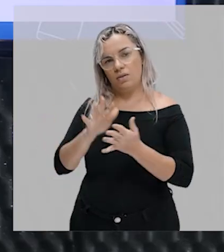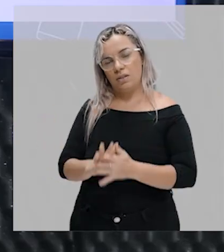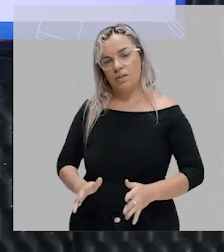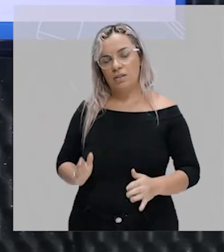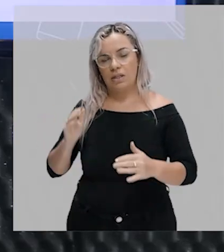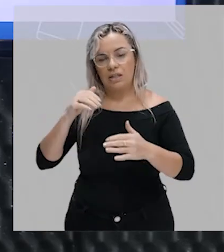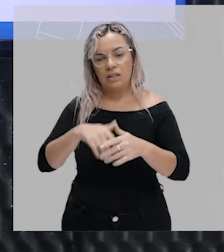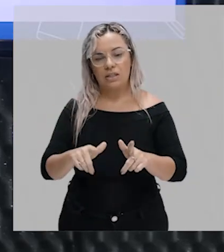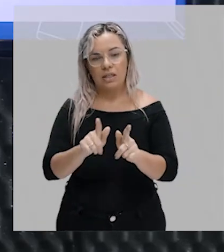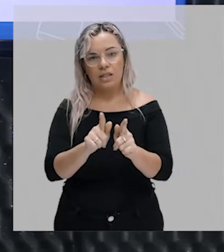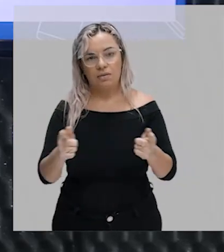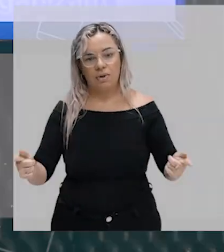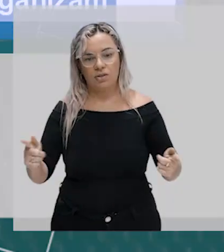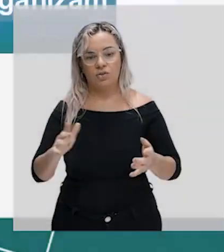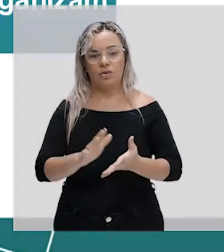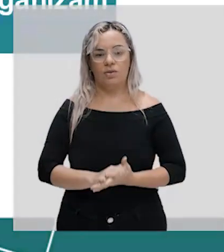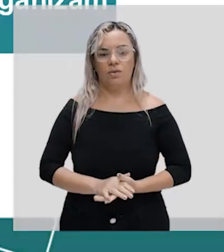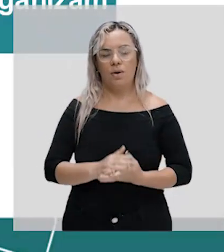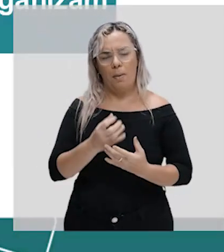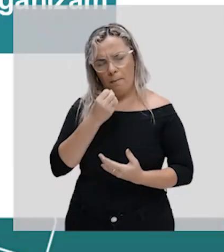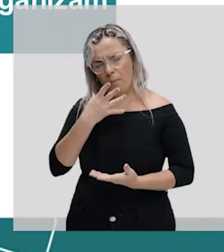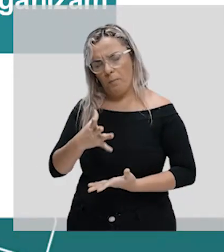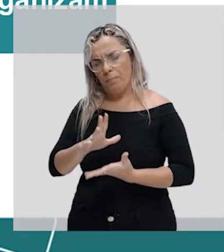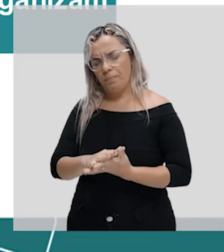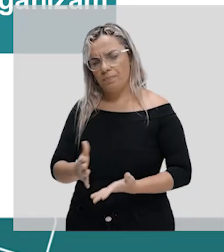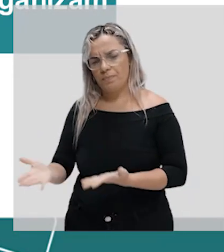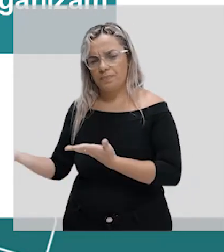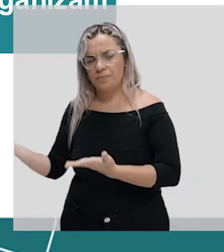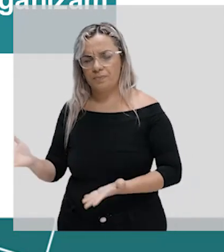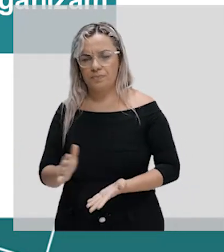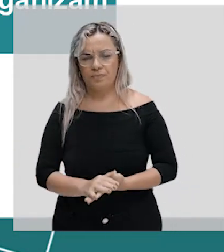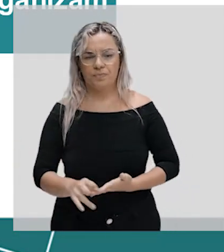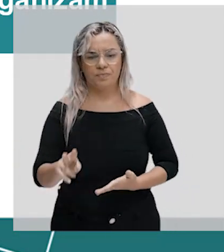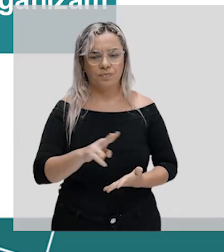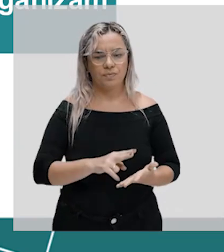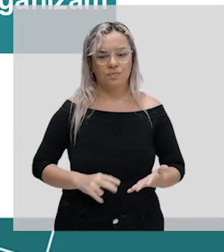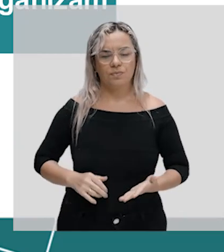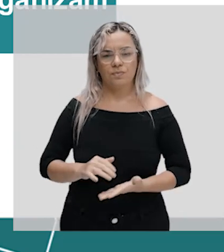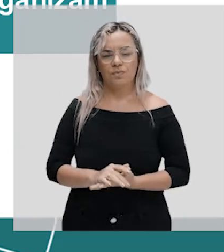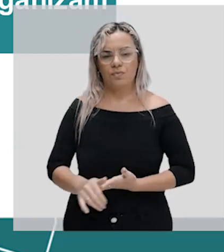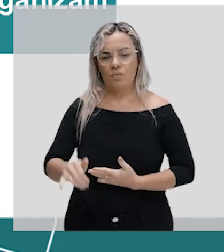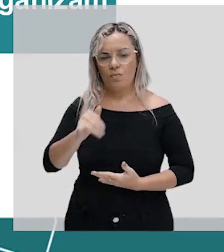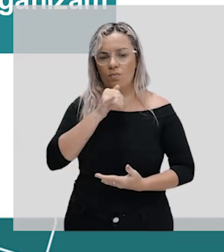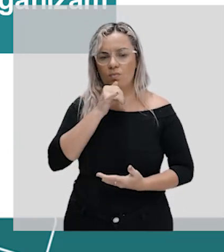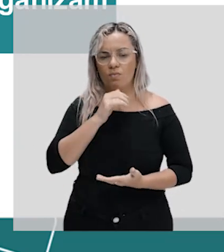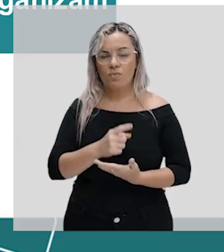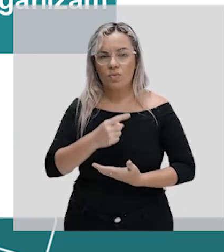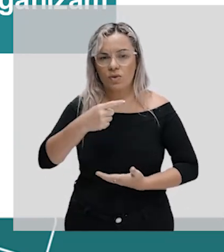gramática. Tá bom? Bom, olha aqui o exemplo. Se você